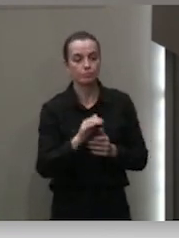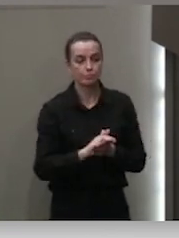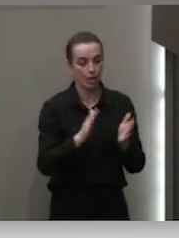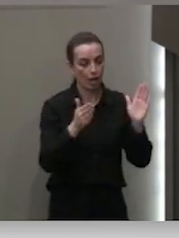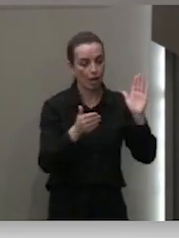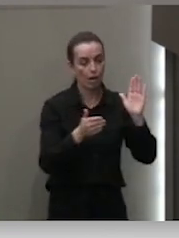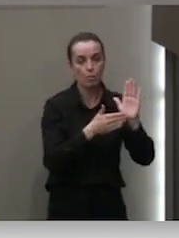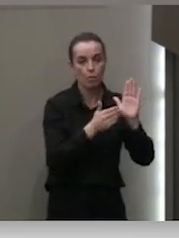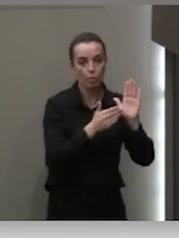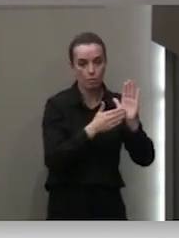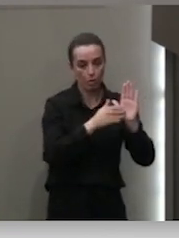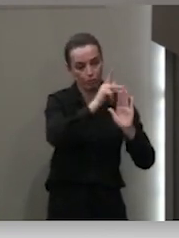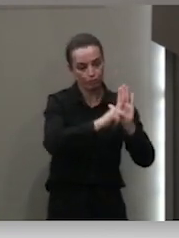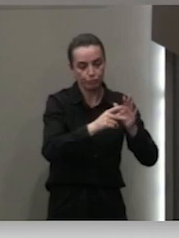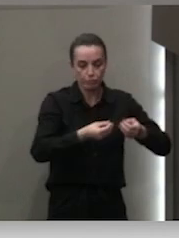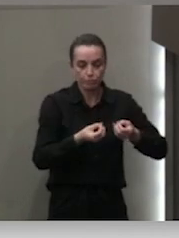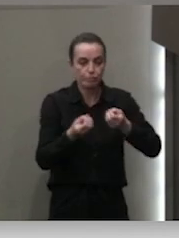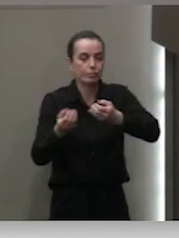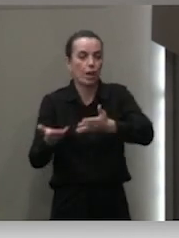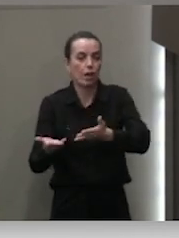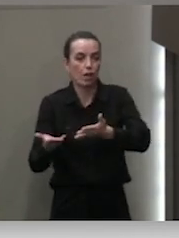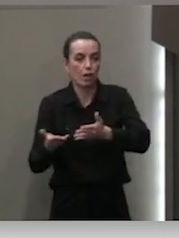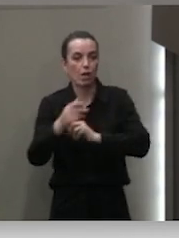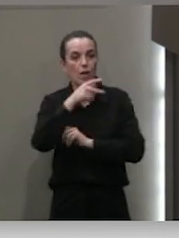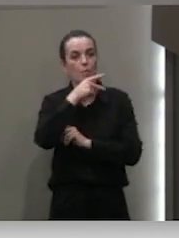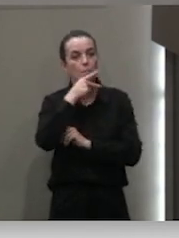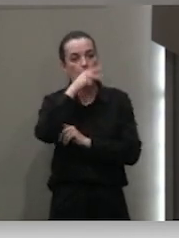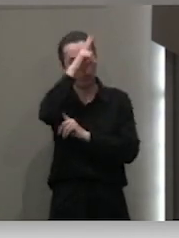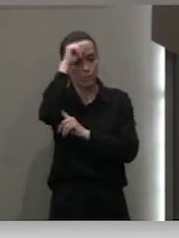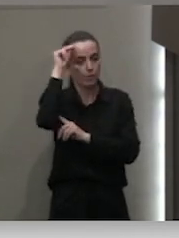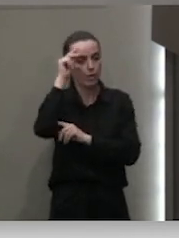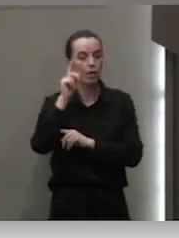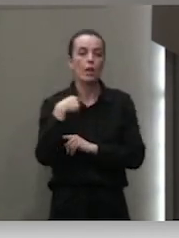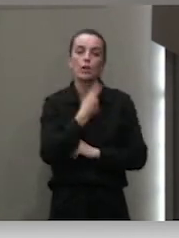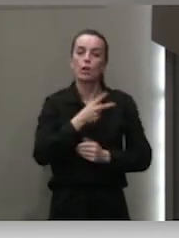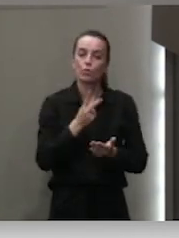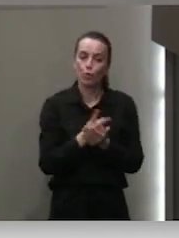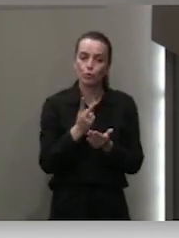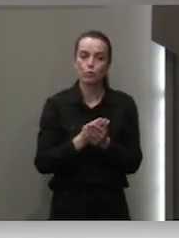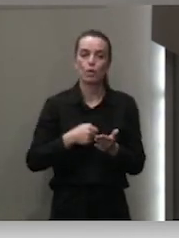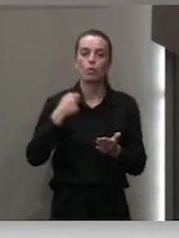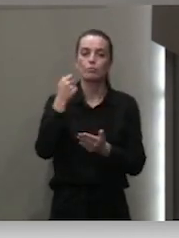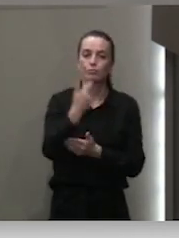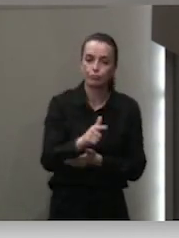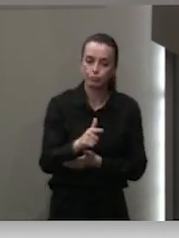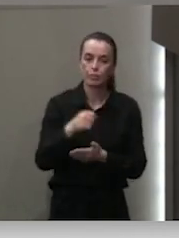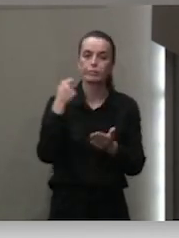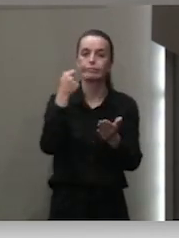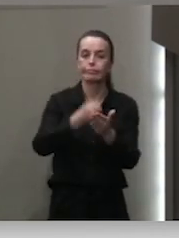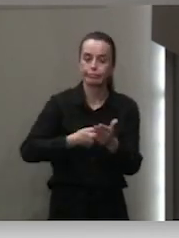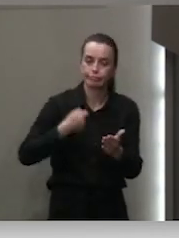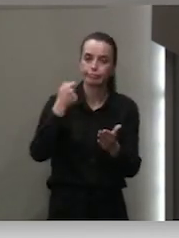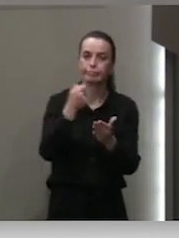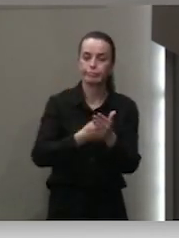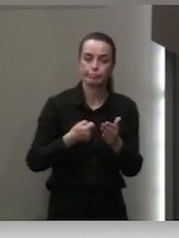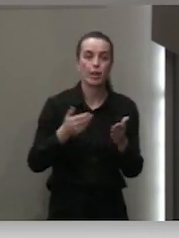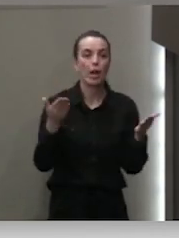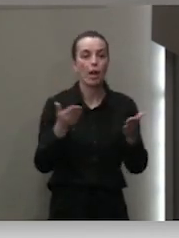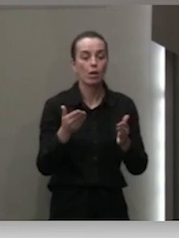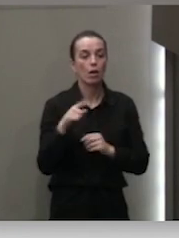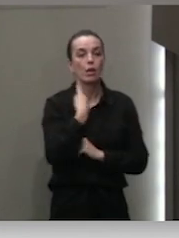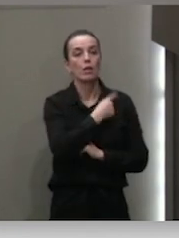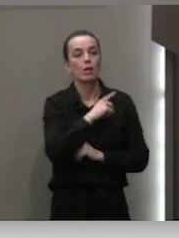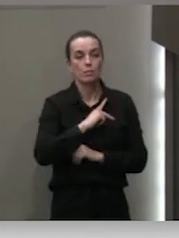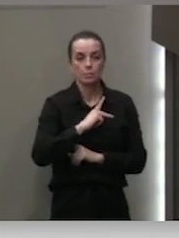propostas ao prefeito e nós continuamos batendo nesse tema Agora nós estamos na presidência